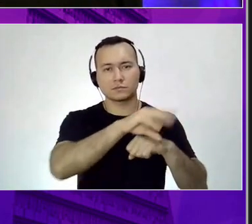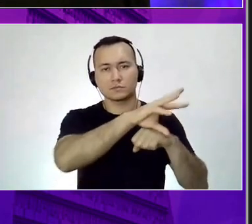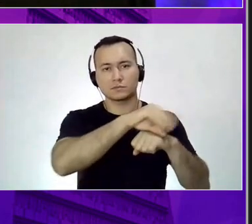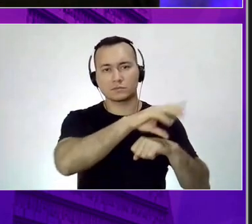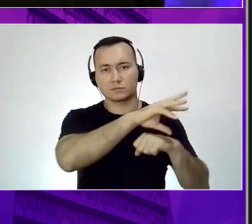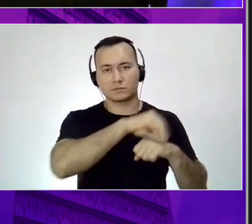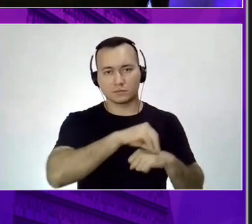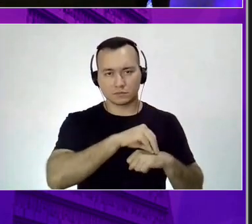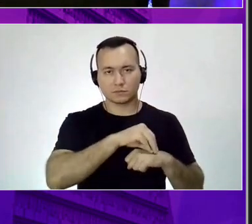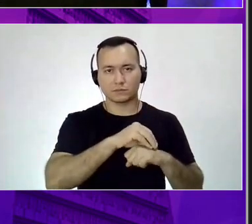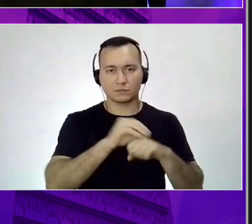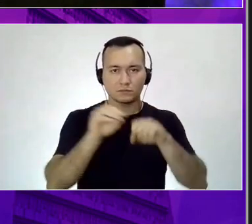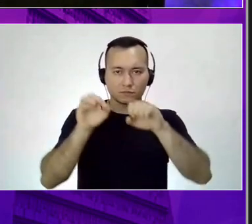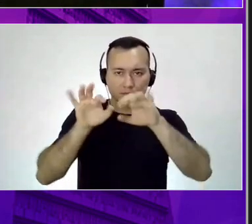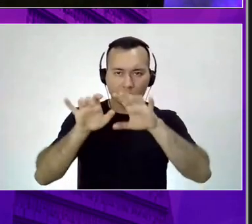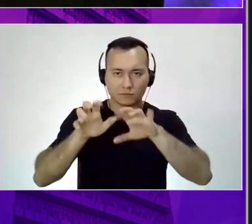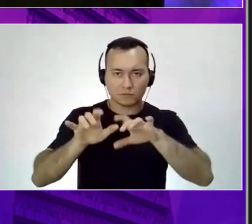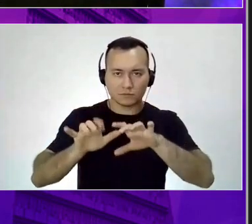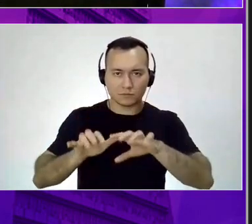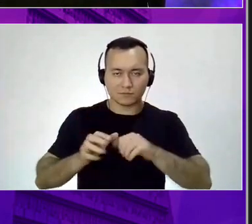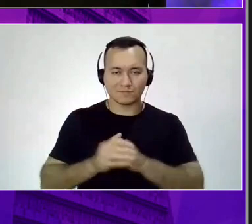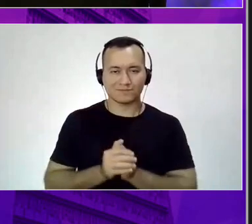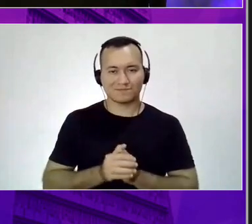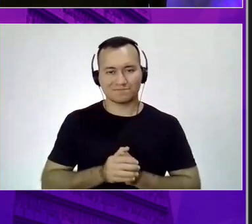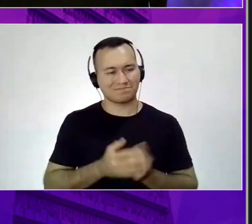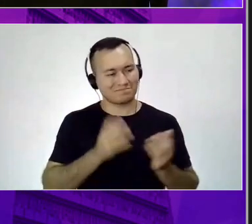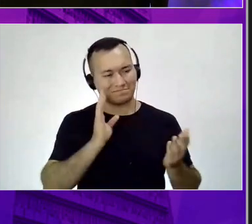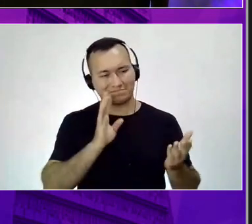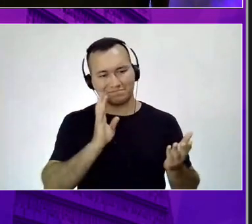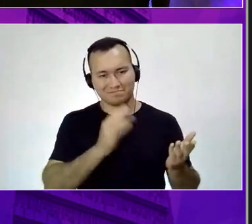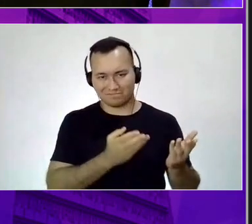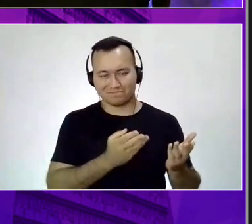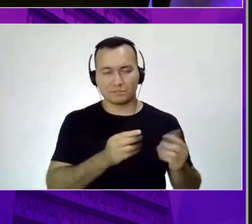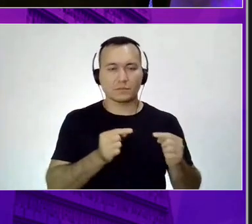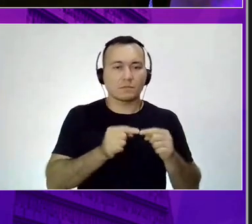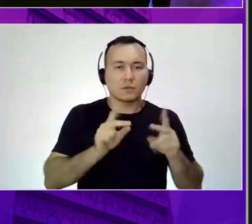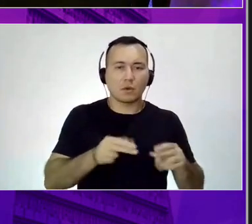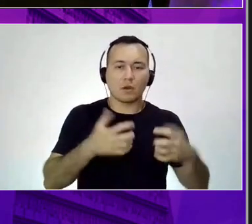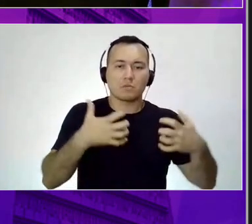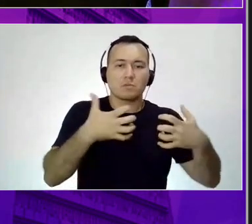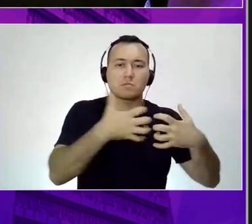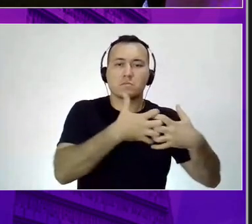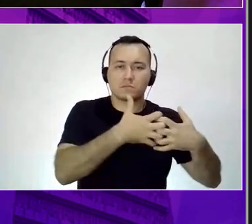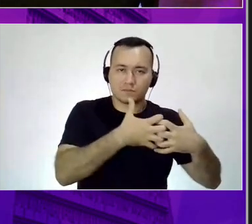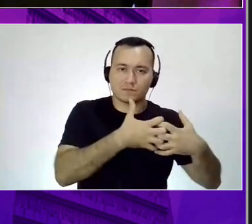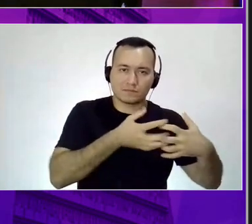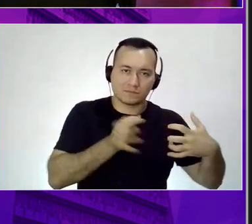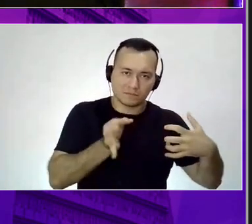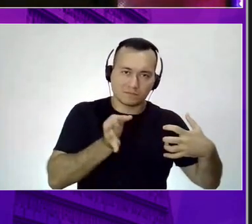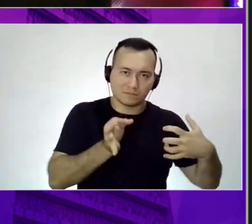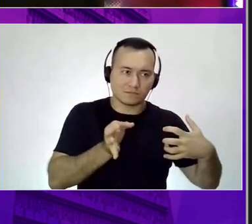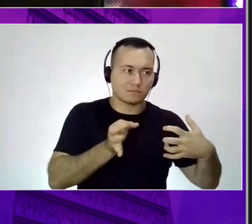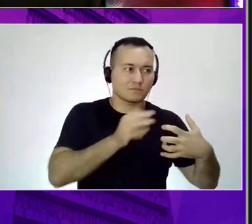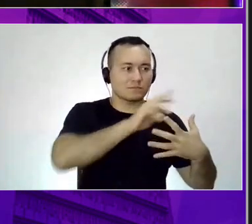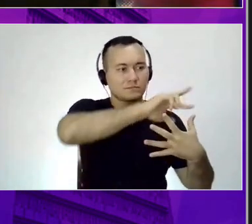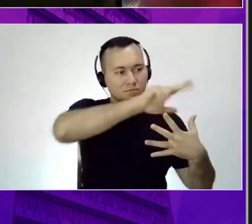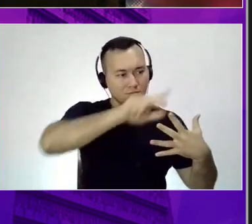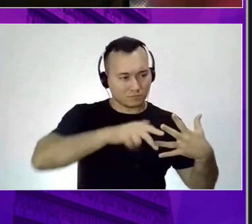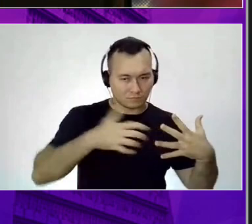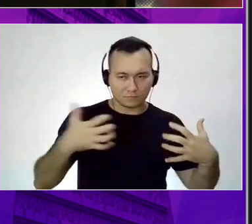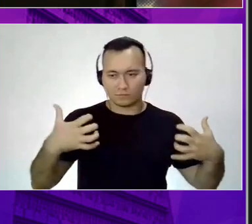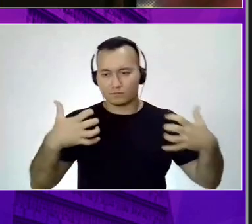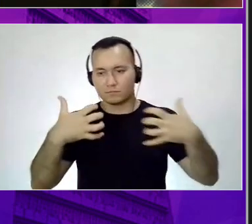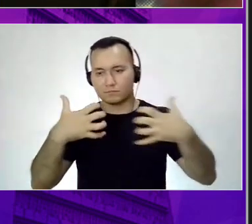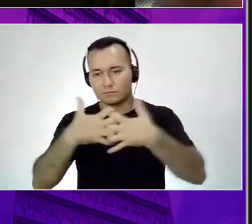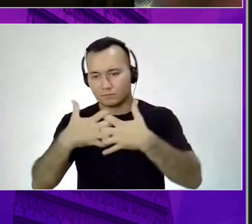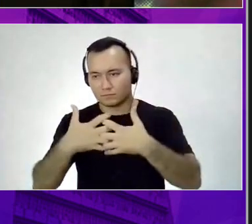da tecnologia. Então, ele serve muito mais com esse viés de integração, onde a gente consegue ali agendar também esse fluxo. Outro